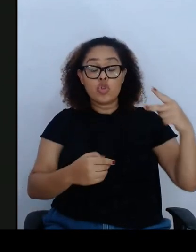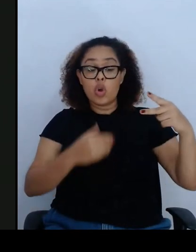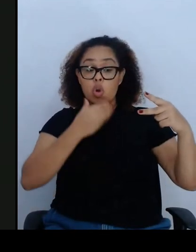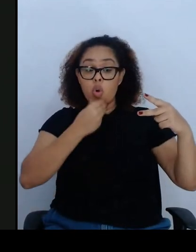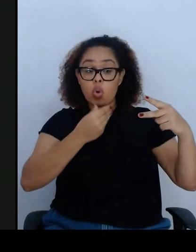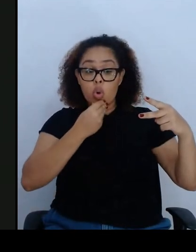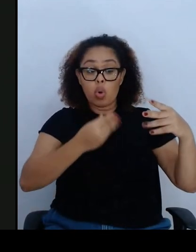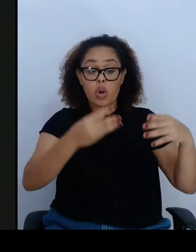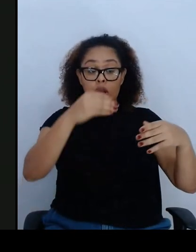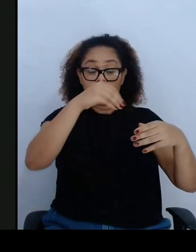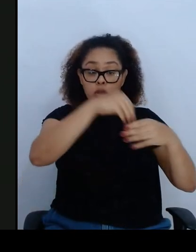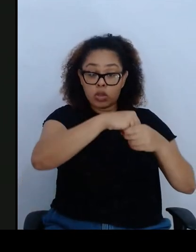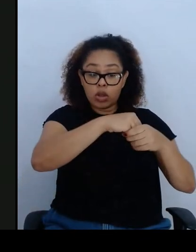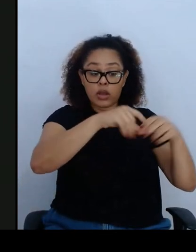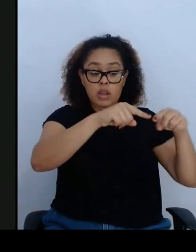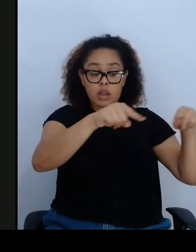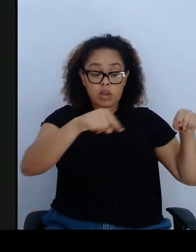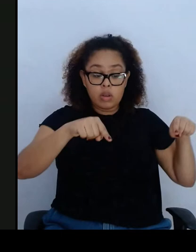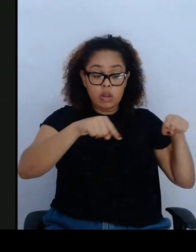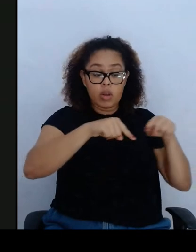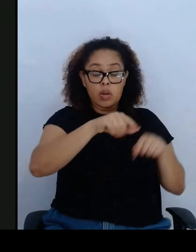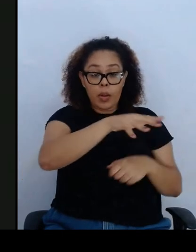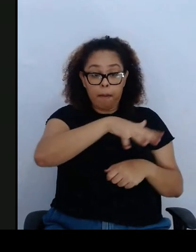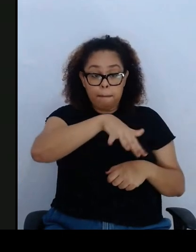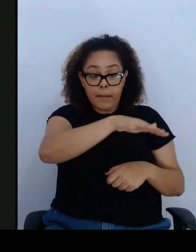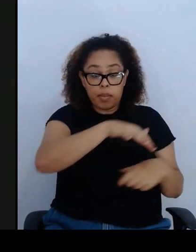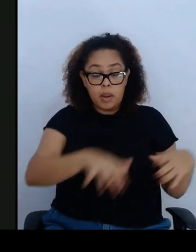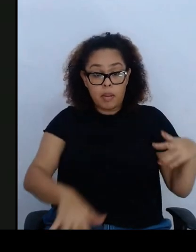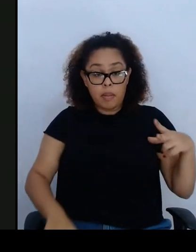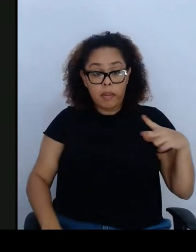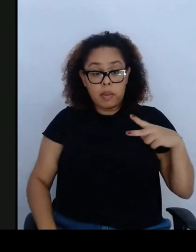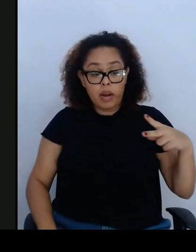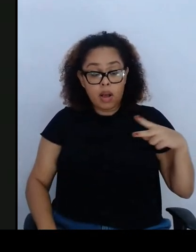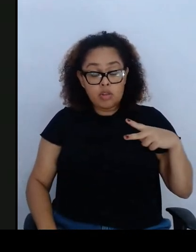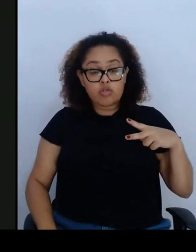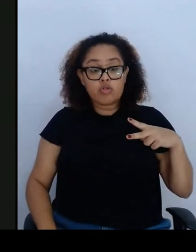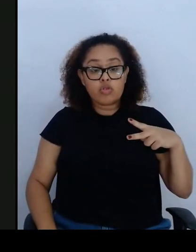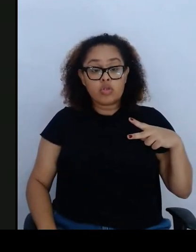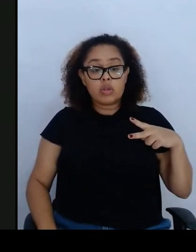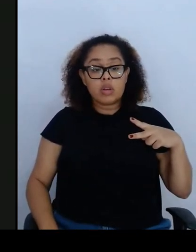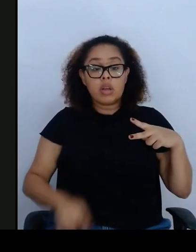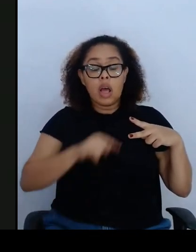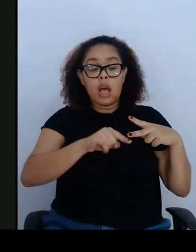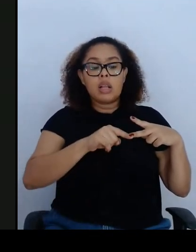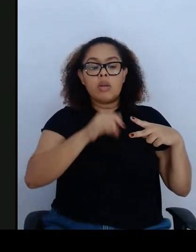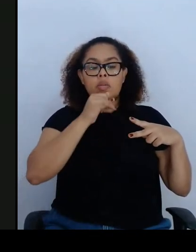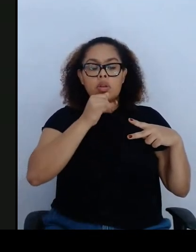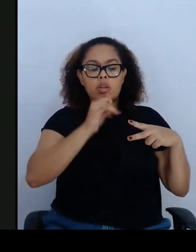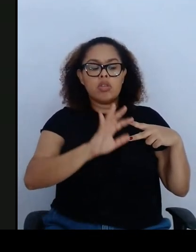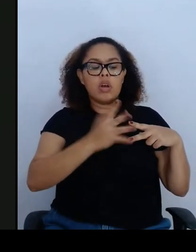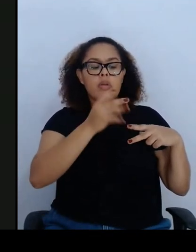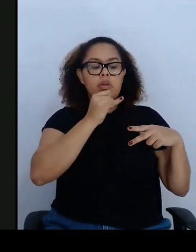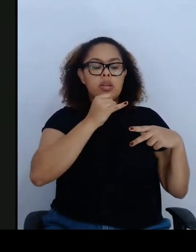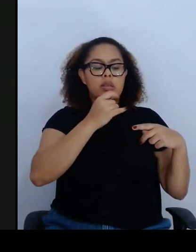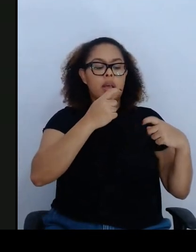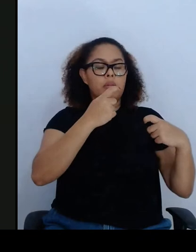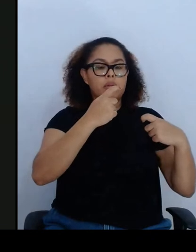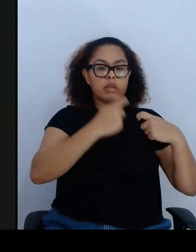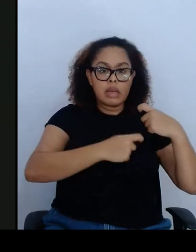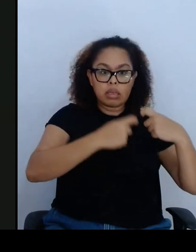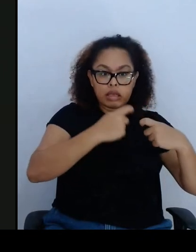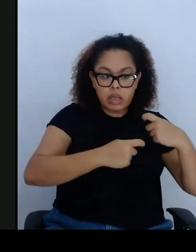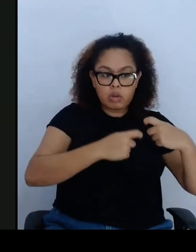particular em um quarto privado praticando algumas atividades eróticas ou sexuais